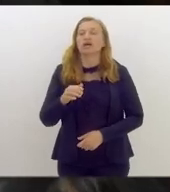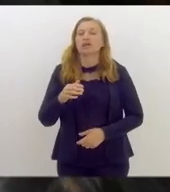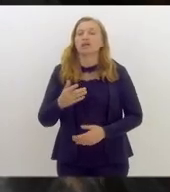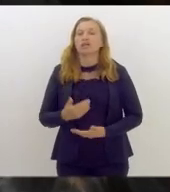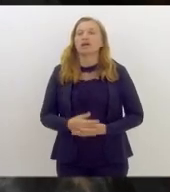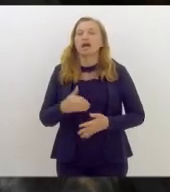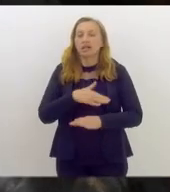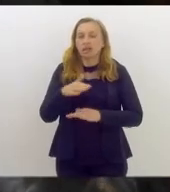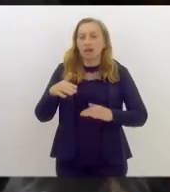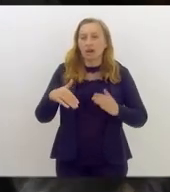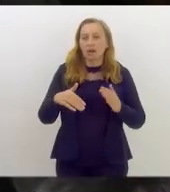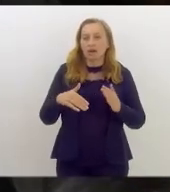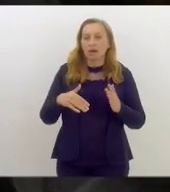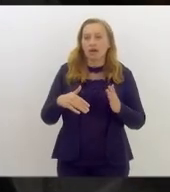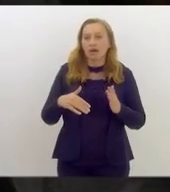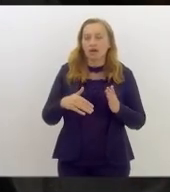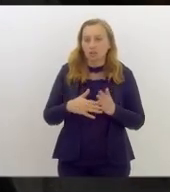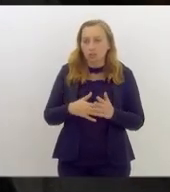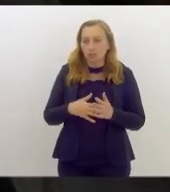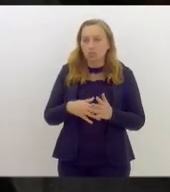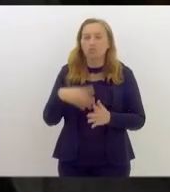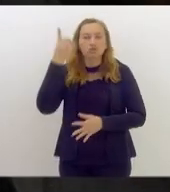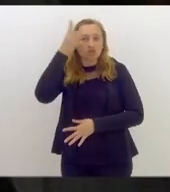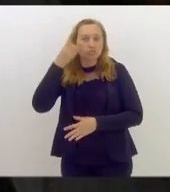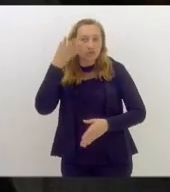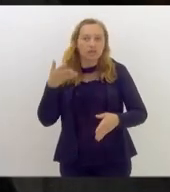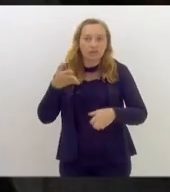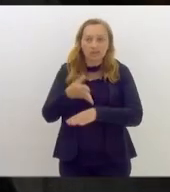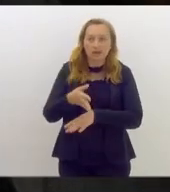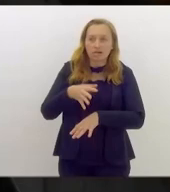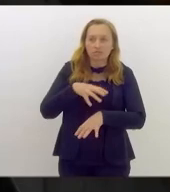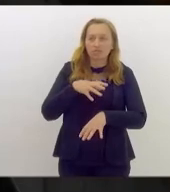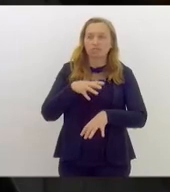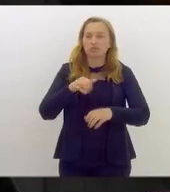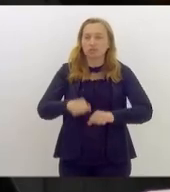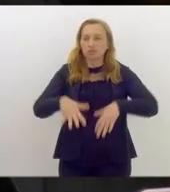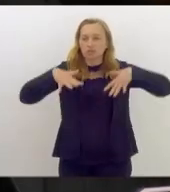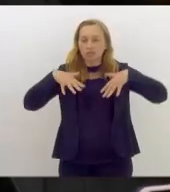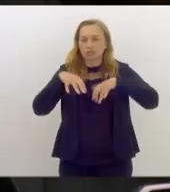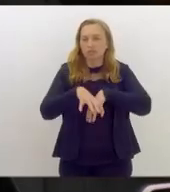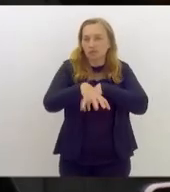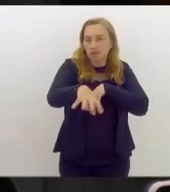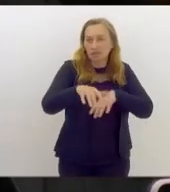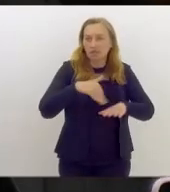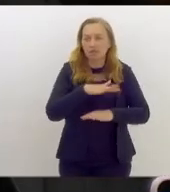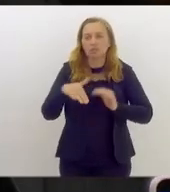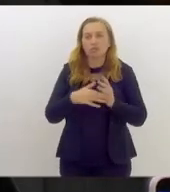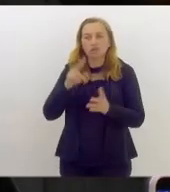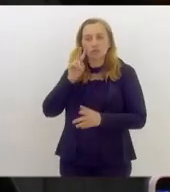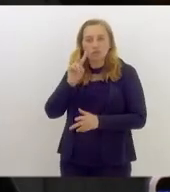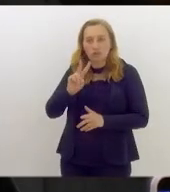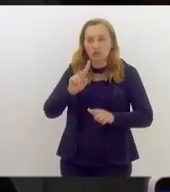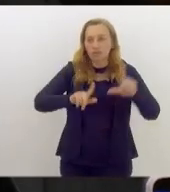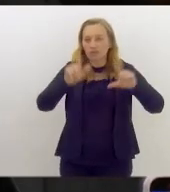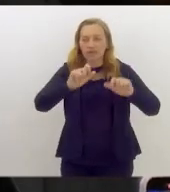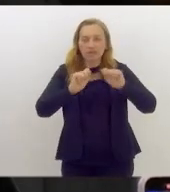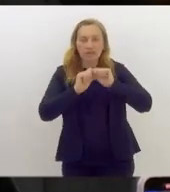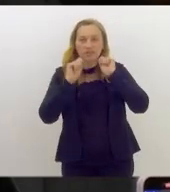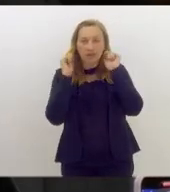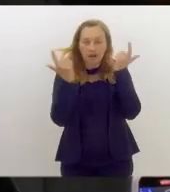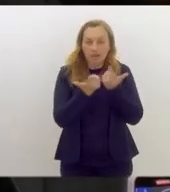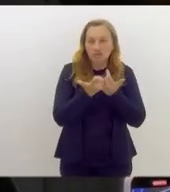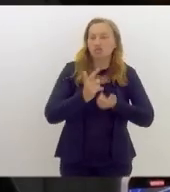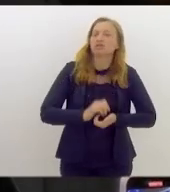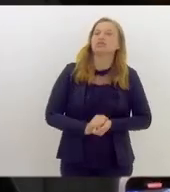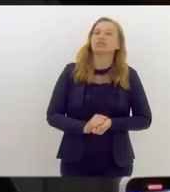deputados deputados começam a entrar no plenário virtual cidadãos e cidadãs que nos assistem